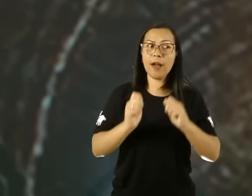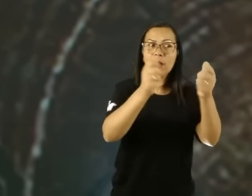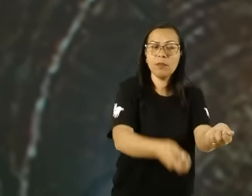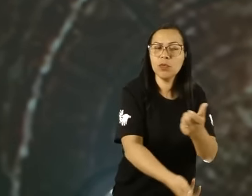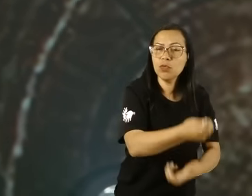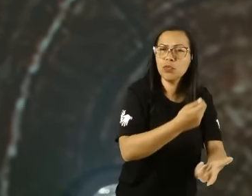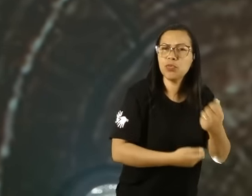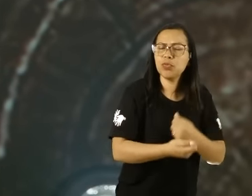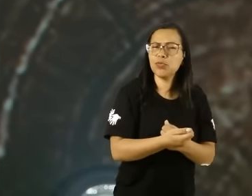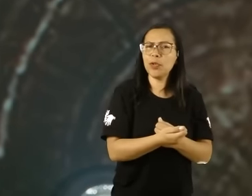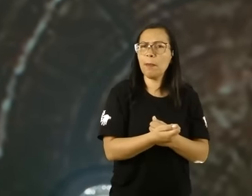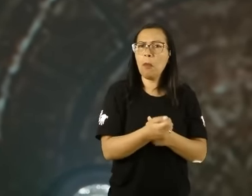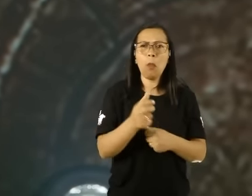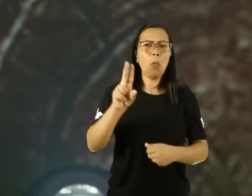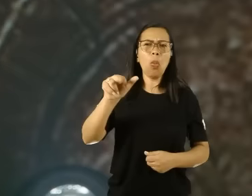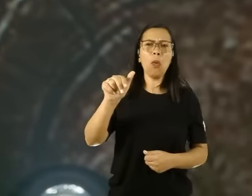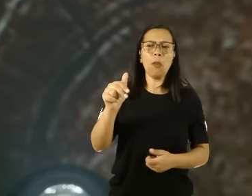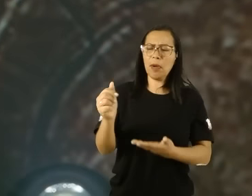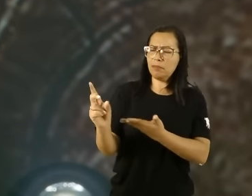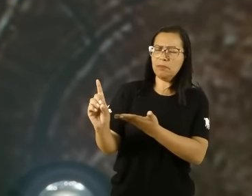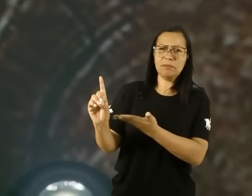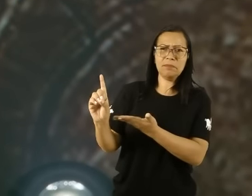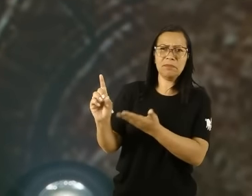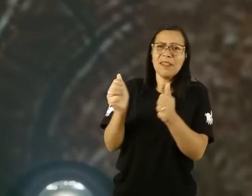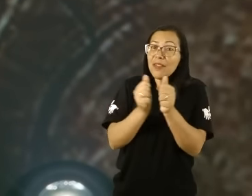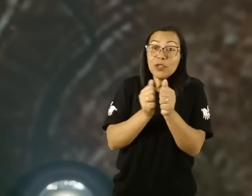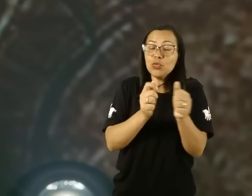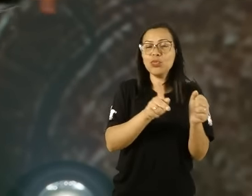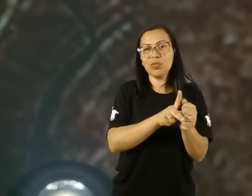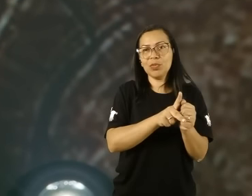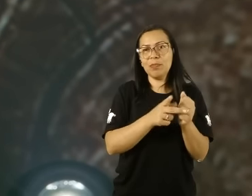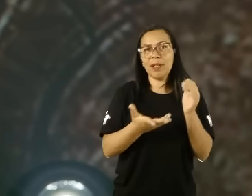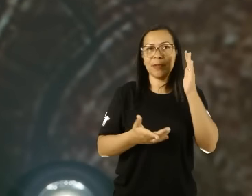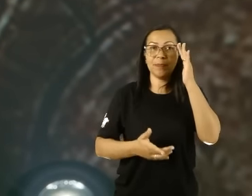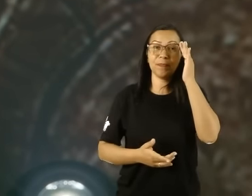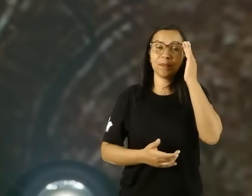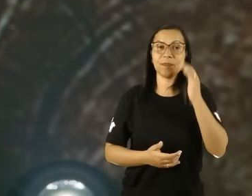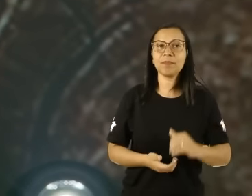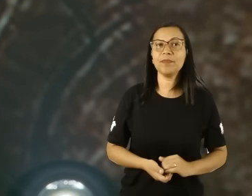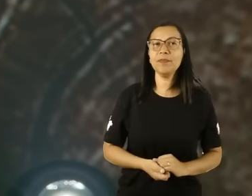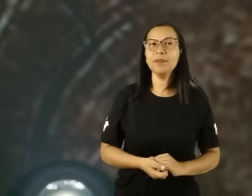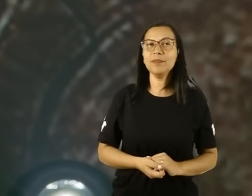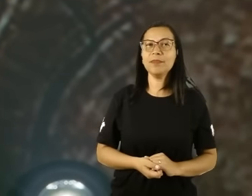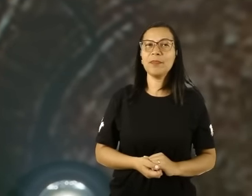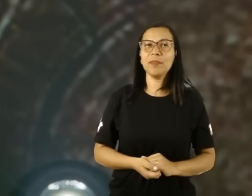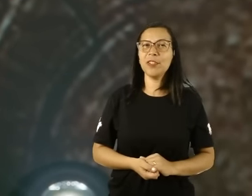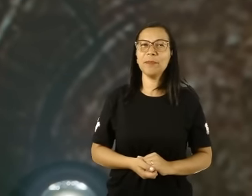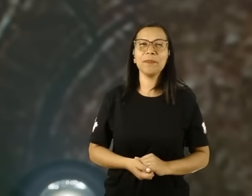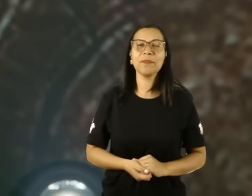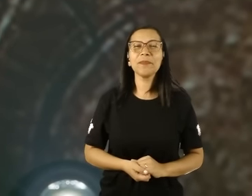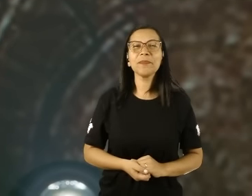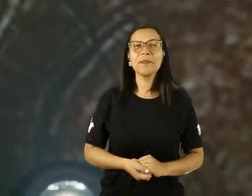gente, a gente está meio chateado, Jesus era muito querido para a gente, morreu, tal. Mas é o seguinte, se tem uma coisa que eu sei